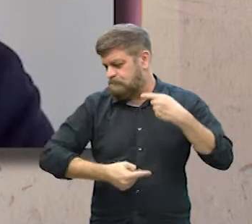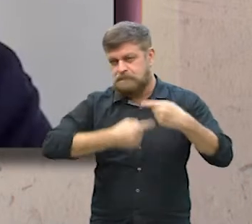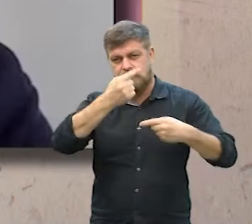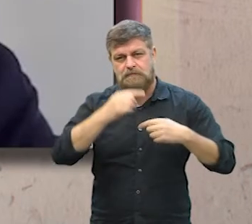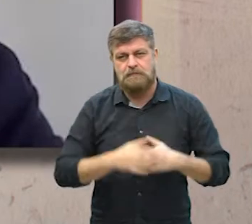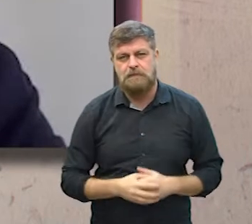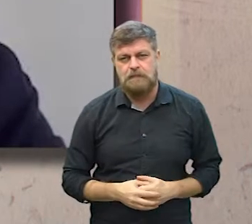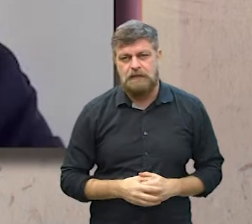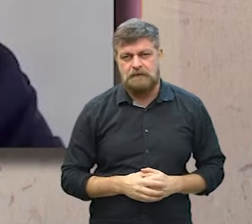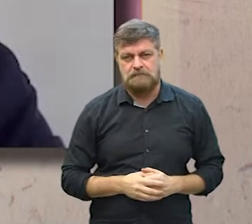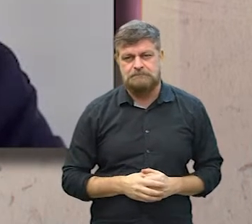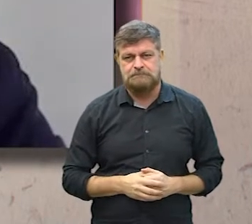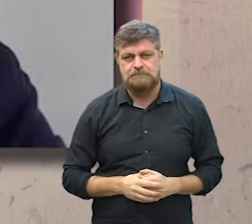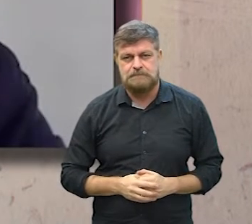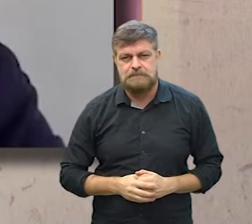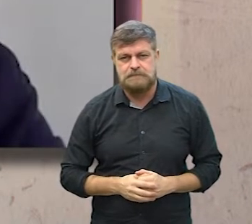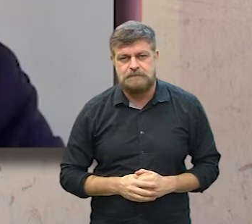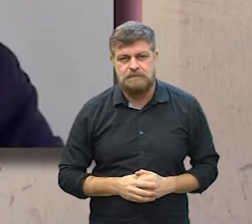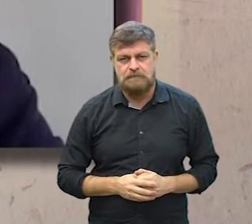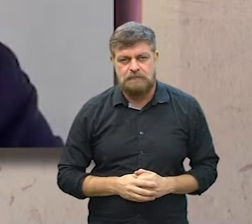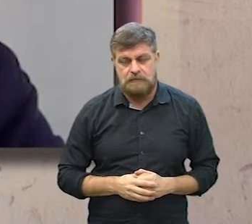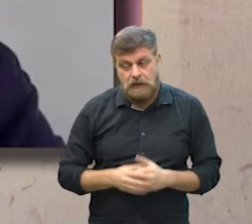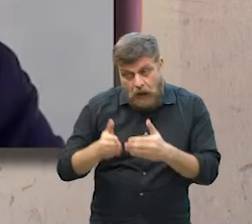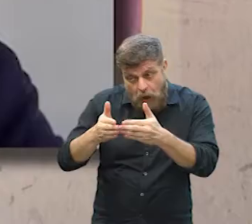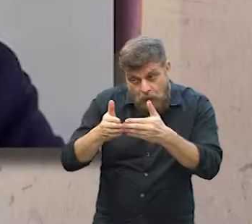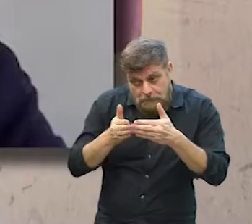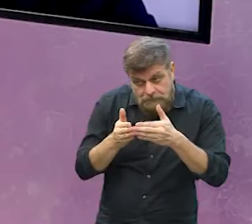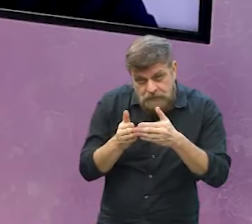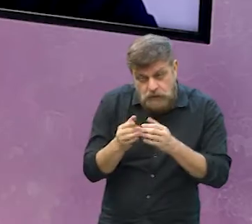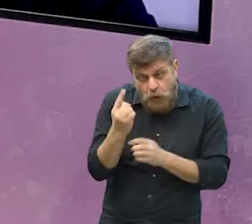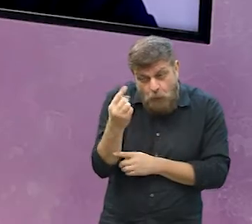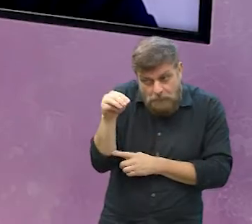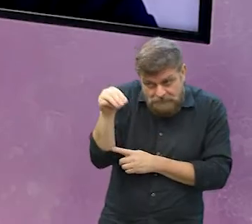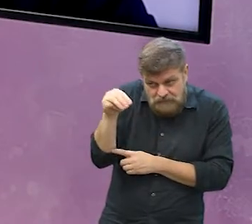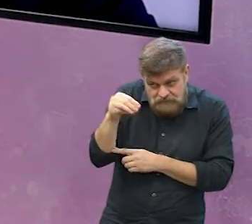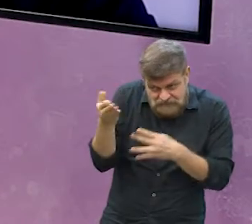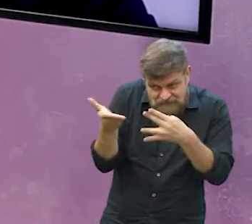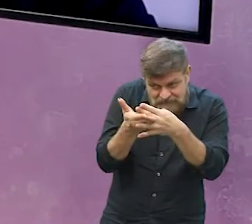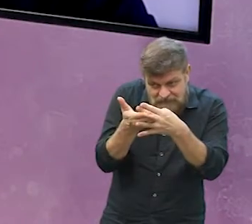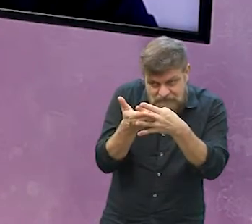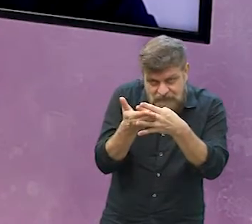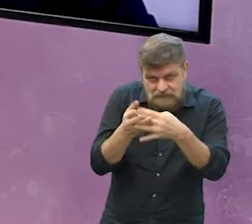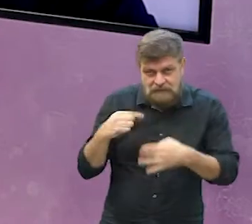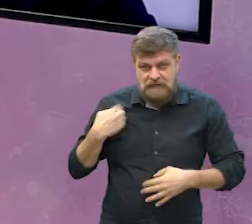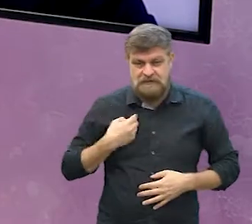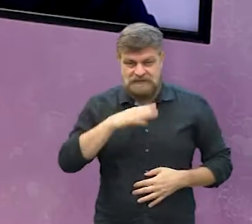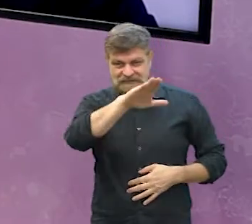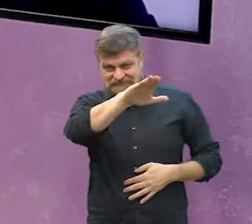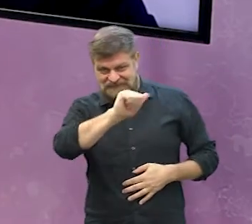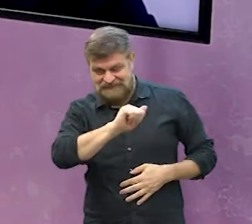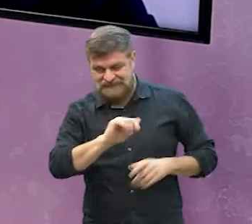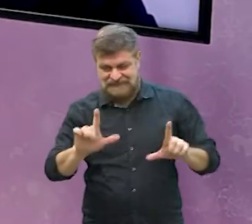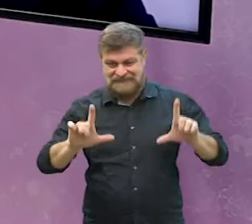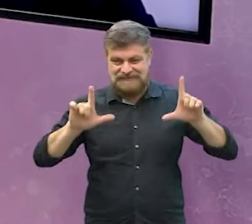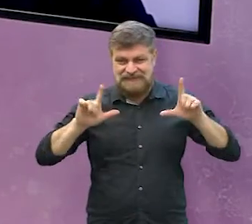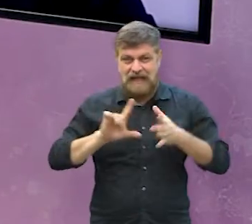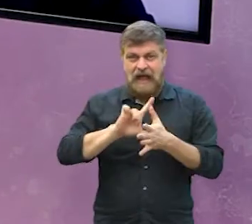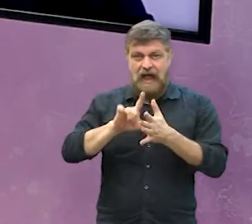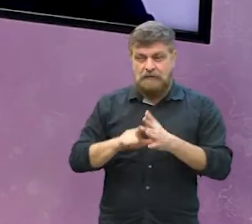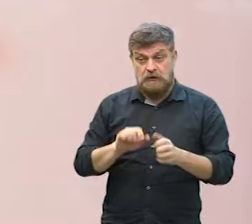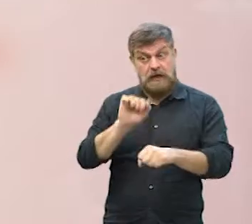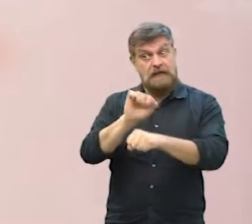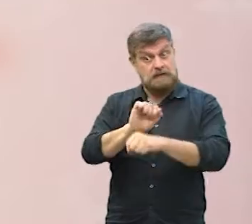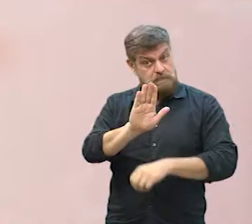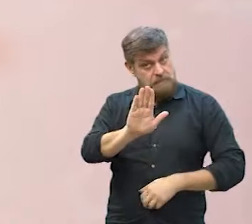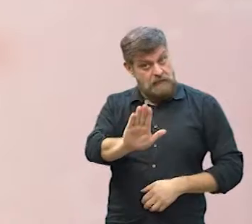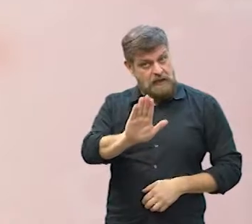do paciente, diminuir todos os sintomas de asma também. Vou pedir para o senhor dar um minutinho, porque a gente precisa chamar o